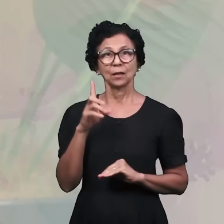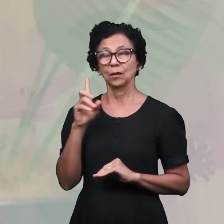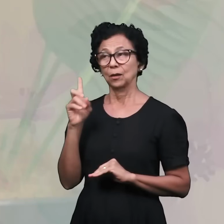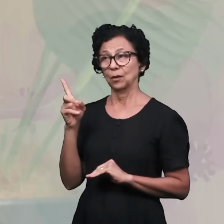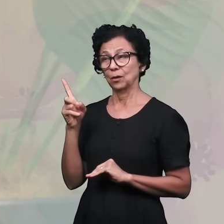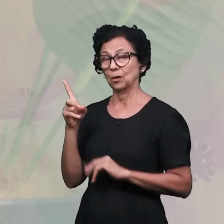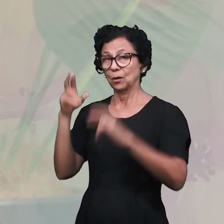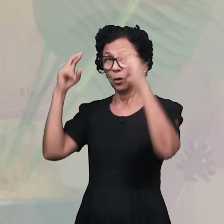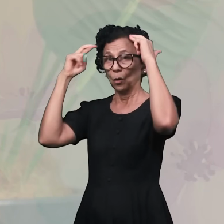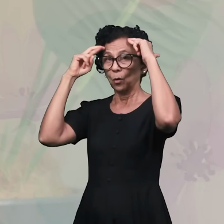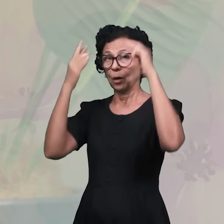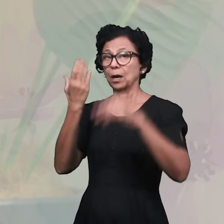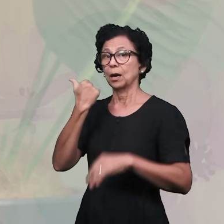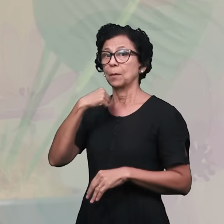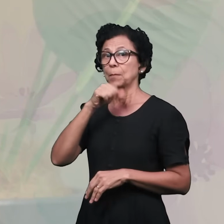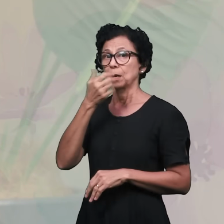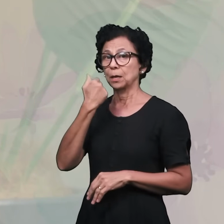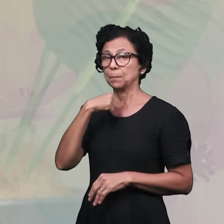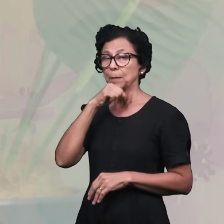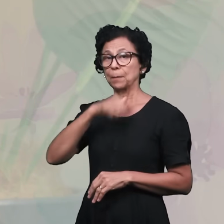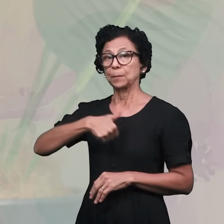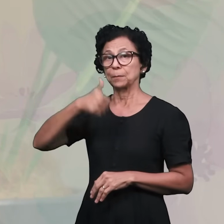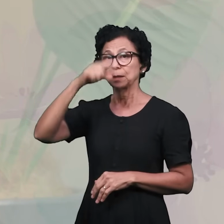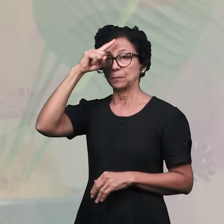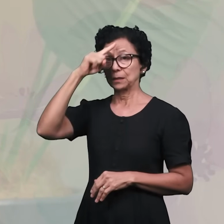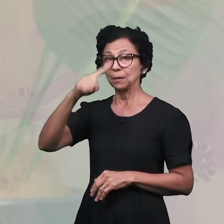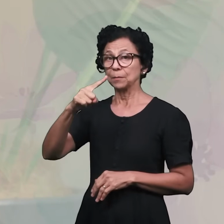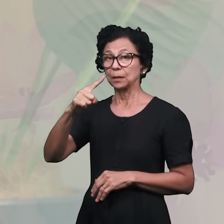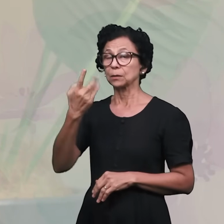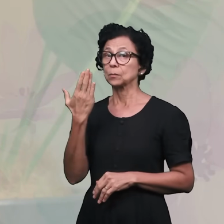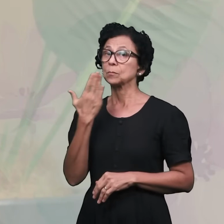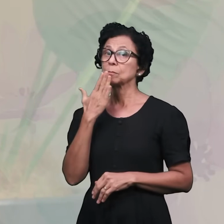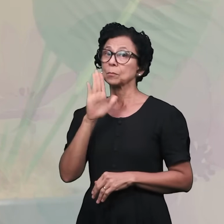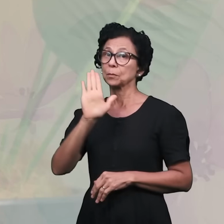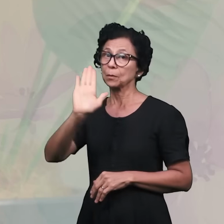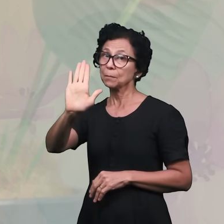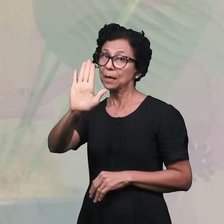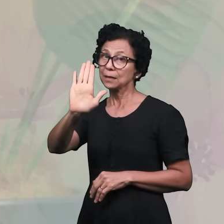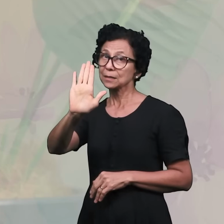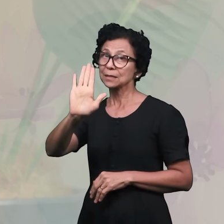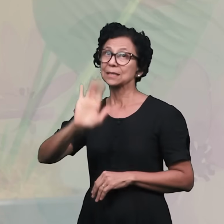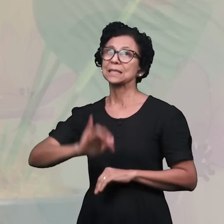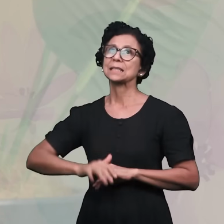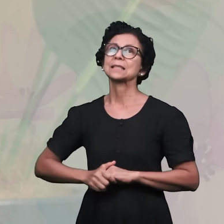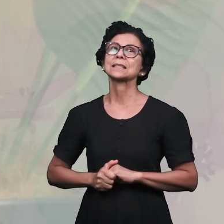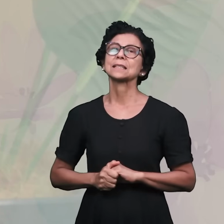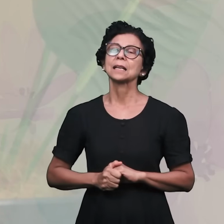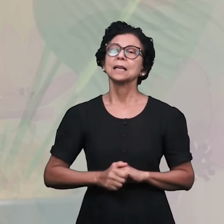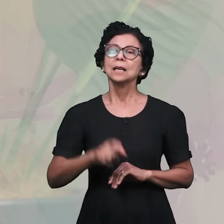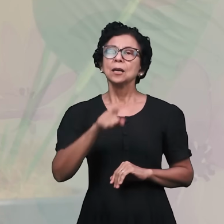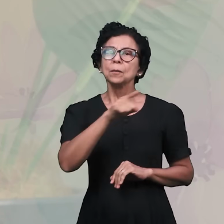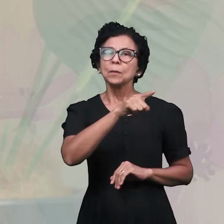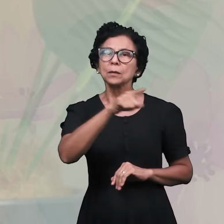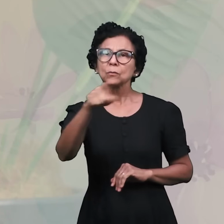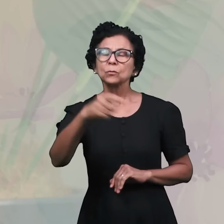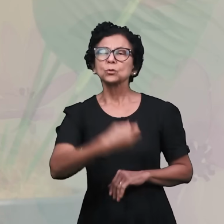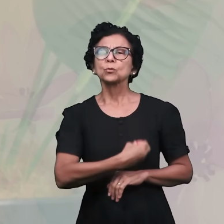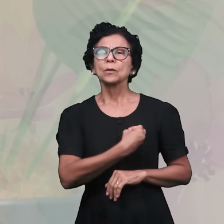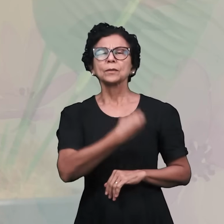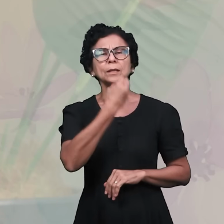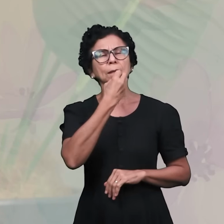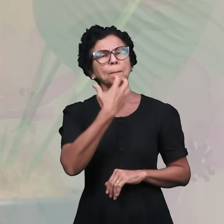pai e tua mãe, que é o primeiro mandamento com promessa, e o verso 3 diz assim, para que te vá bem